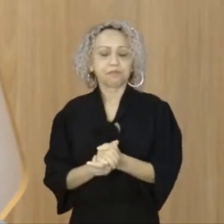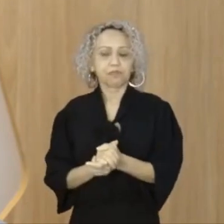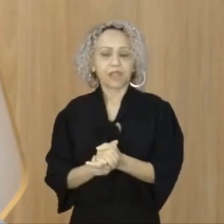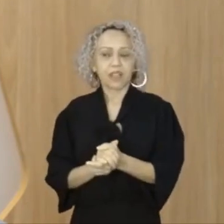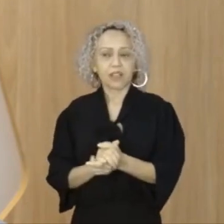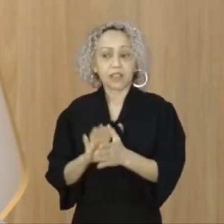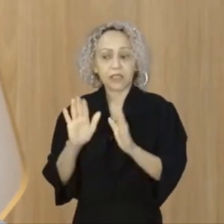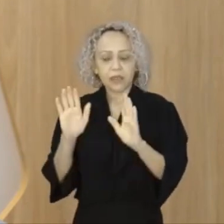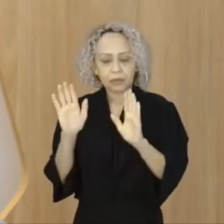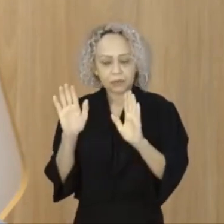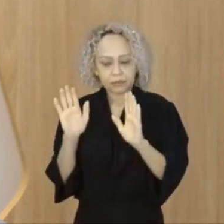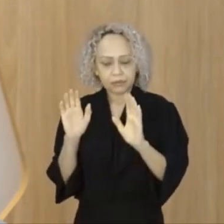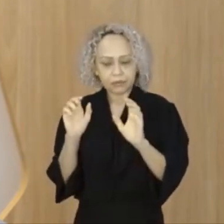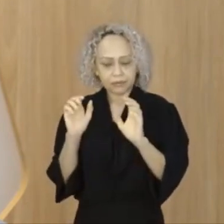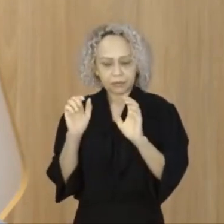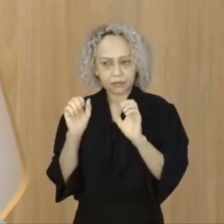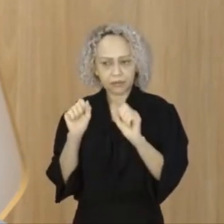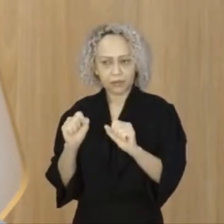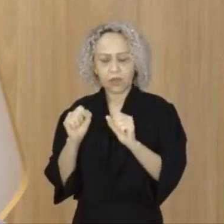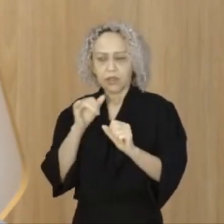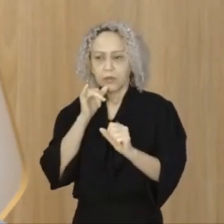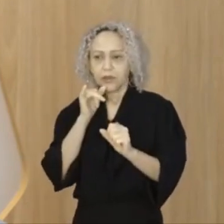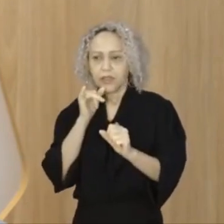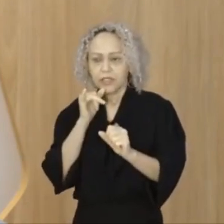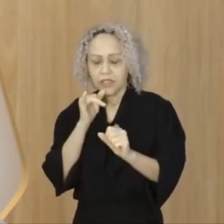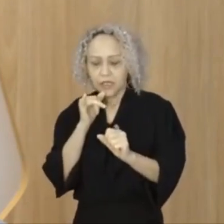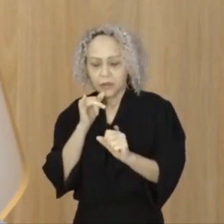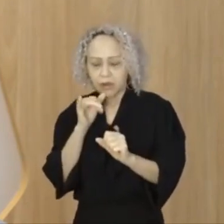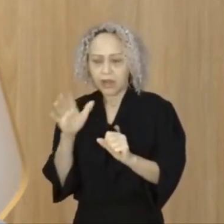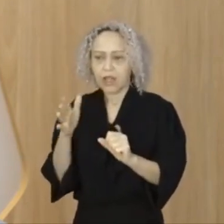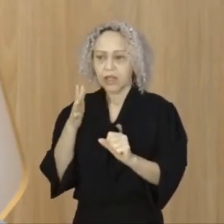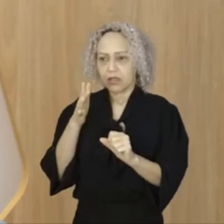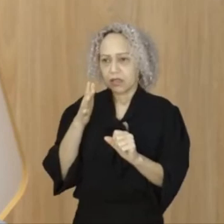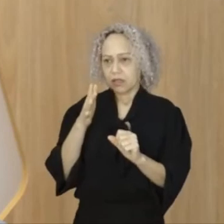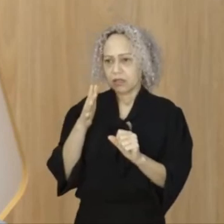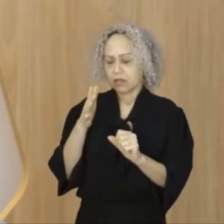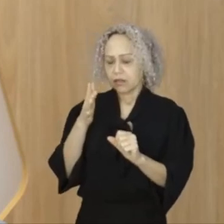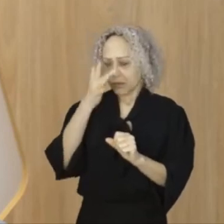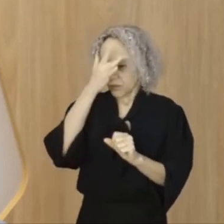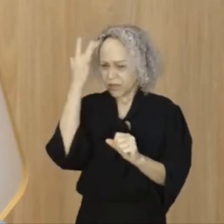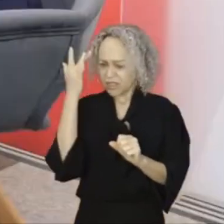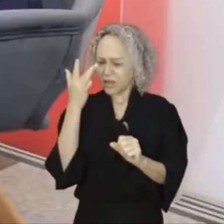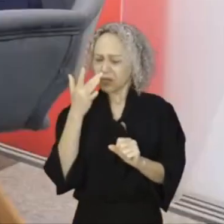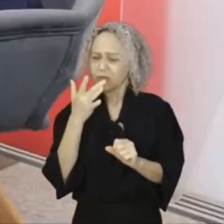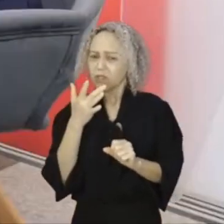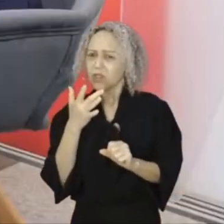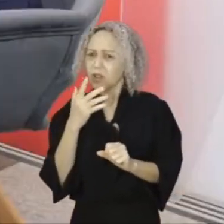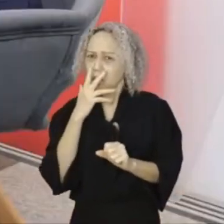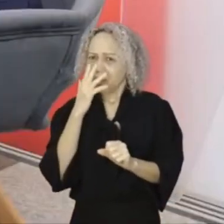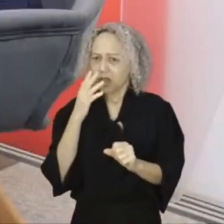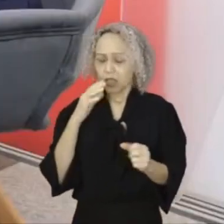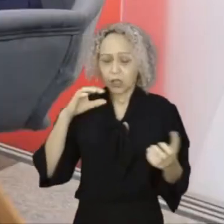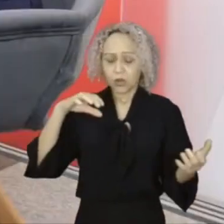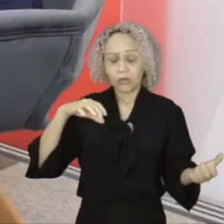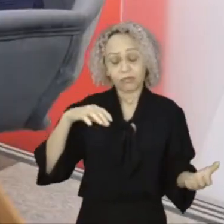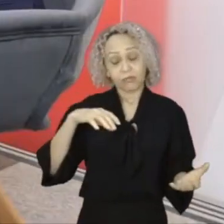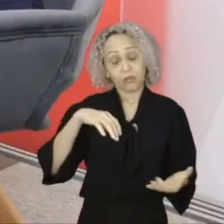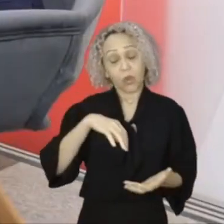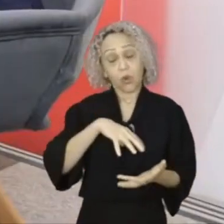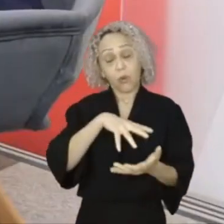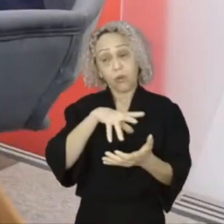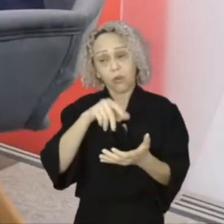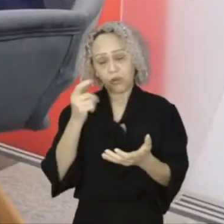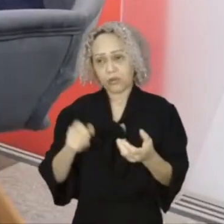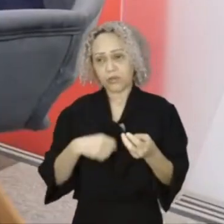equilíbrio também na base renda e patrimônio. Porque eu costumo dizer que o mundo deveria tributar só 3 bases: consumo,